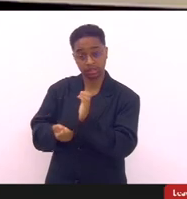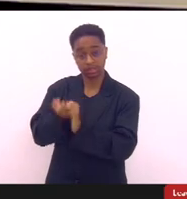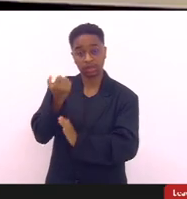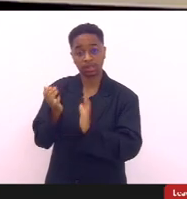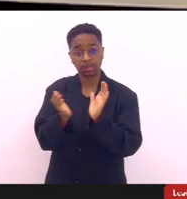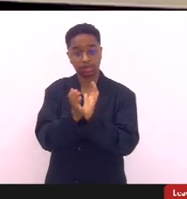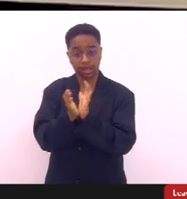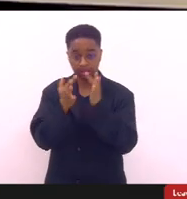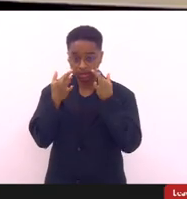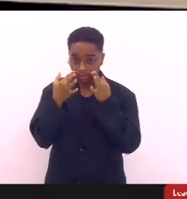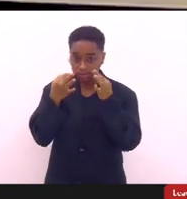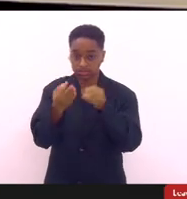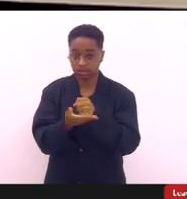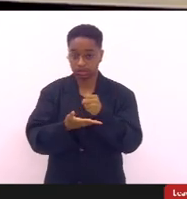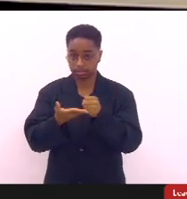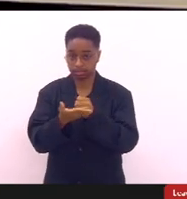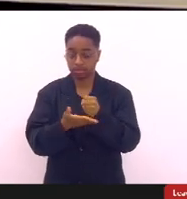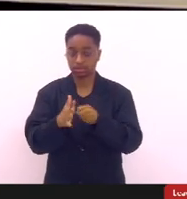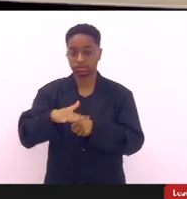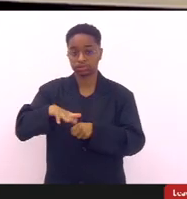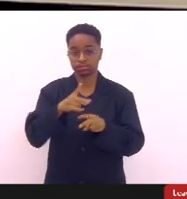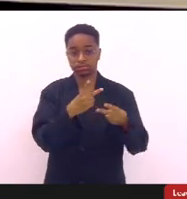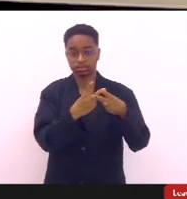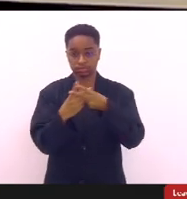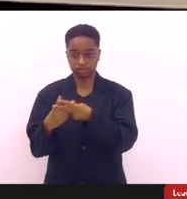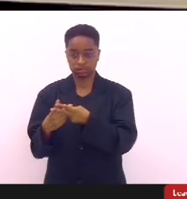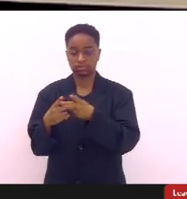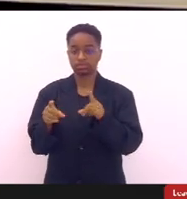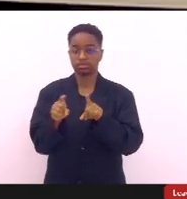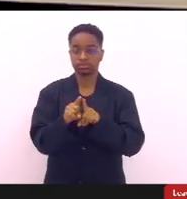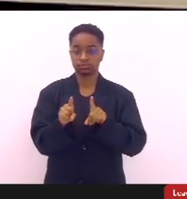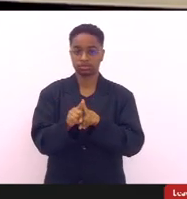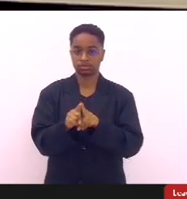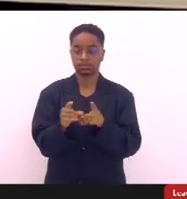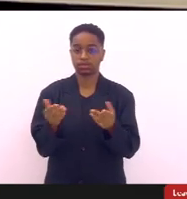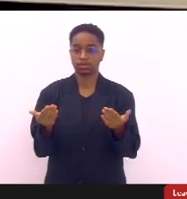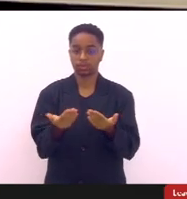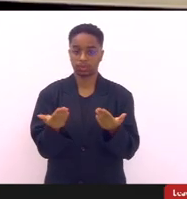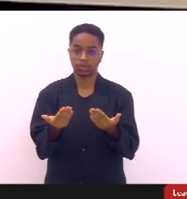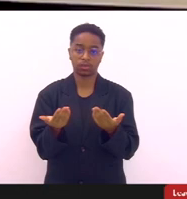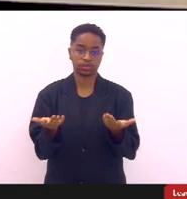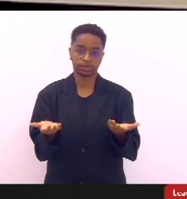primária prisional, que é a atenção básica nas unidades prisionais, e hoje